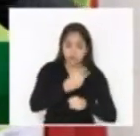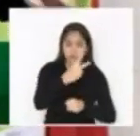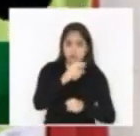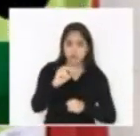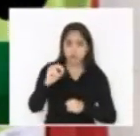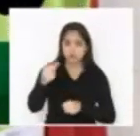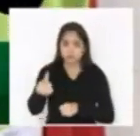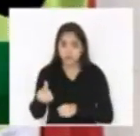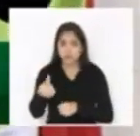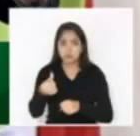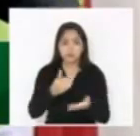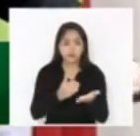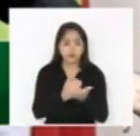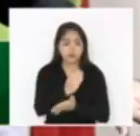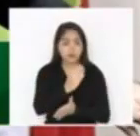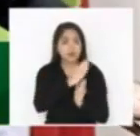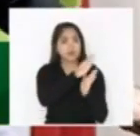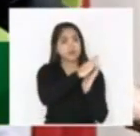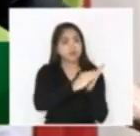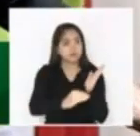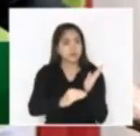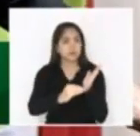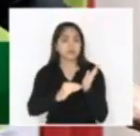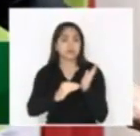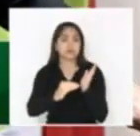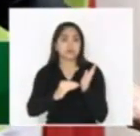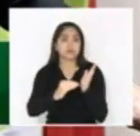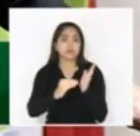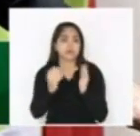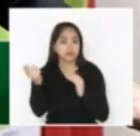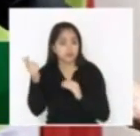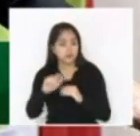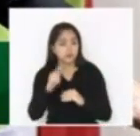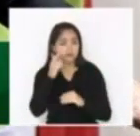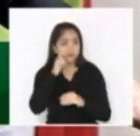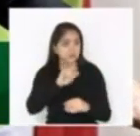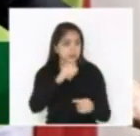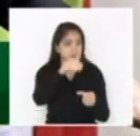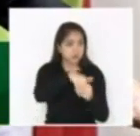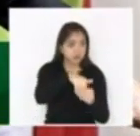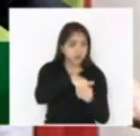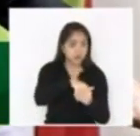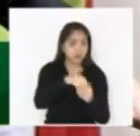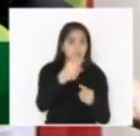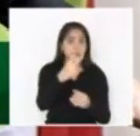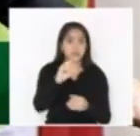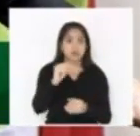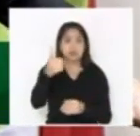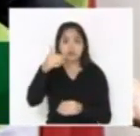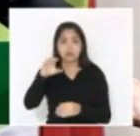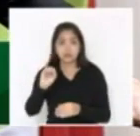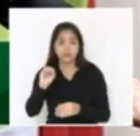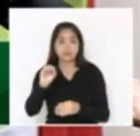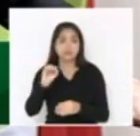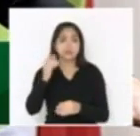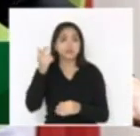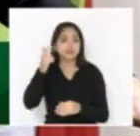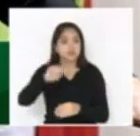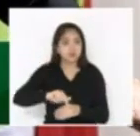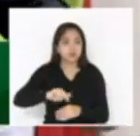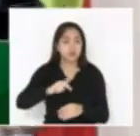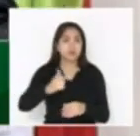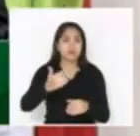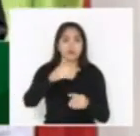modelo foi aprovado, dando a ele a reeleição. E em 2010, com a